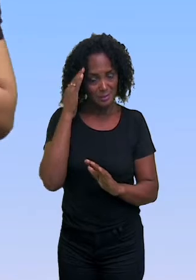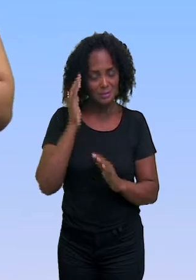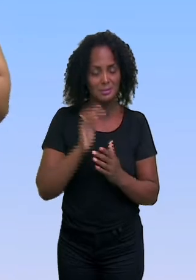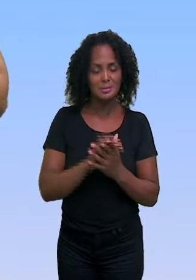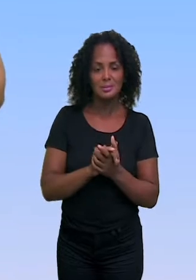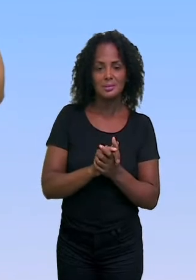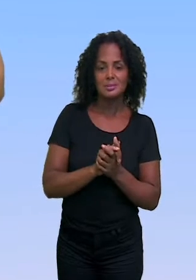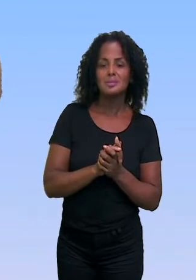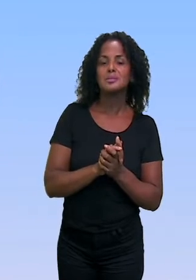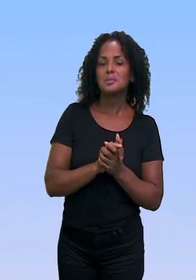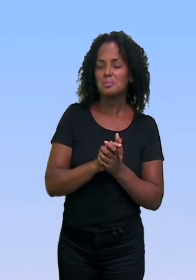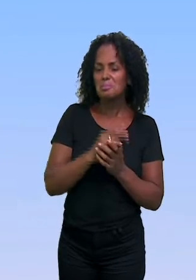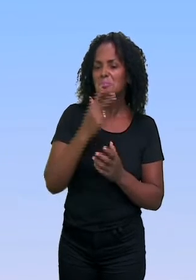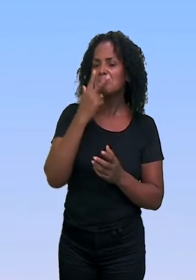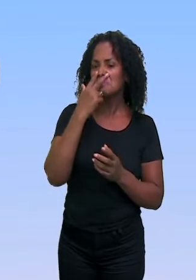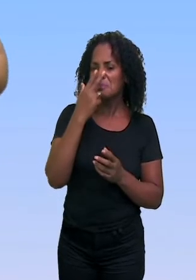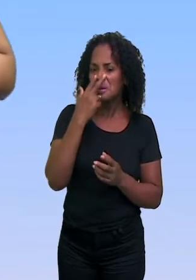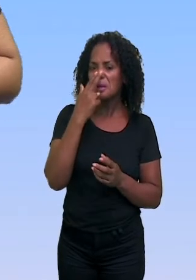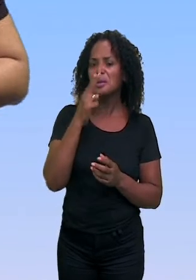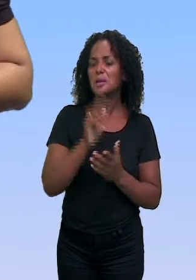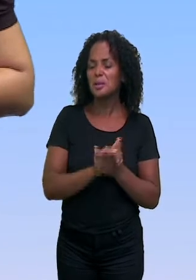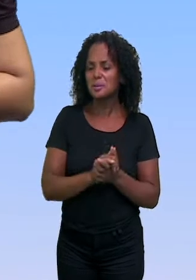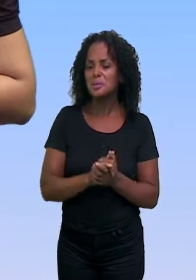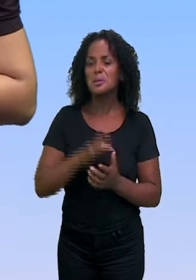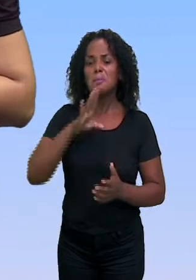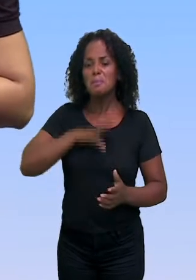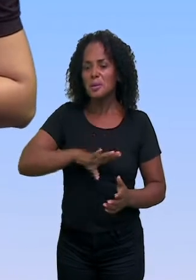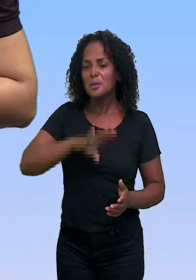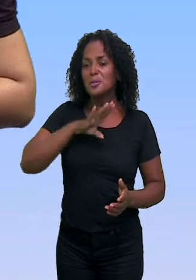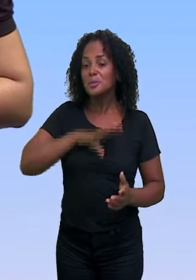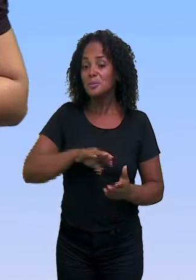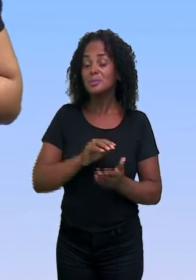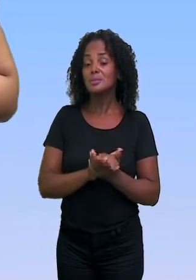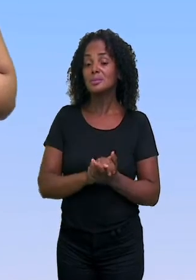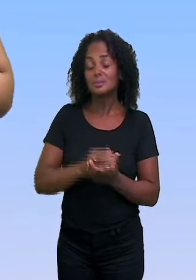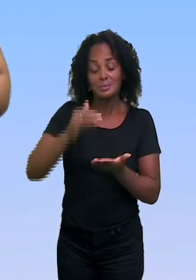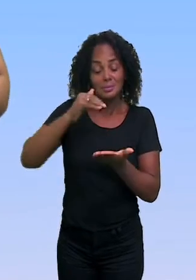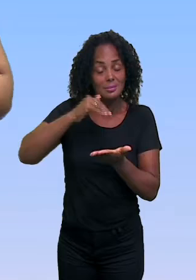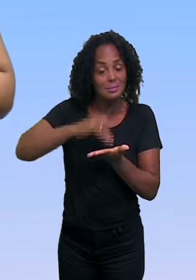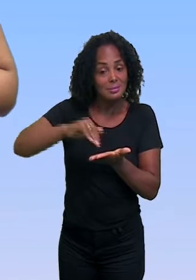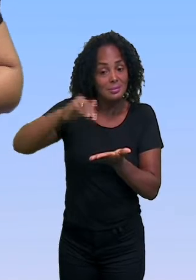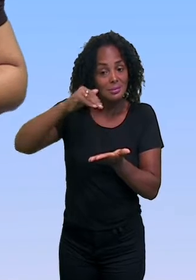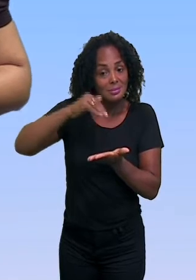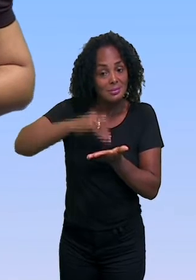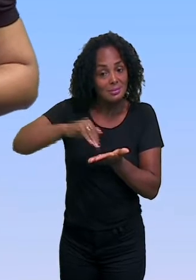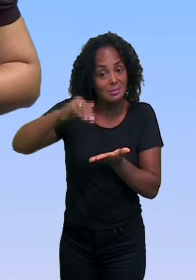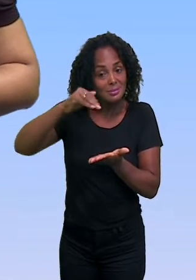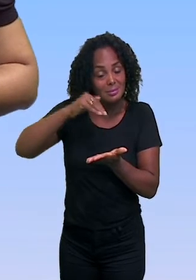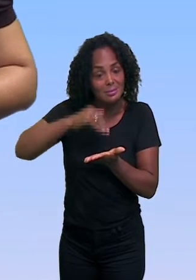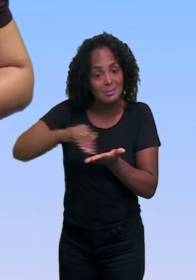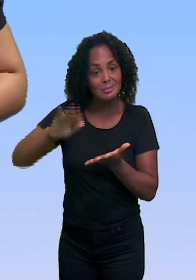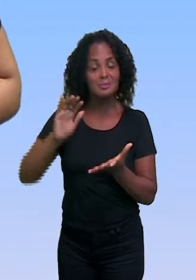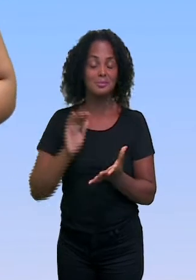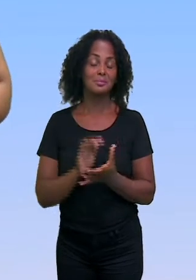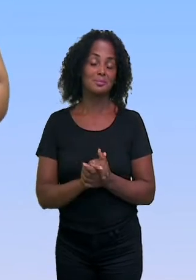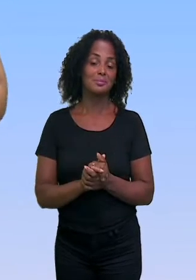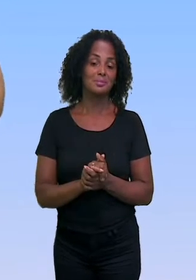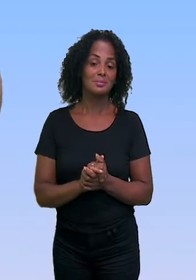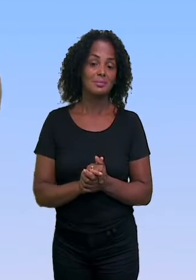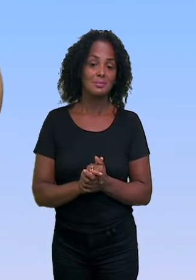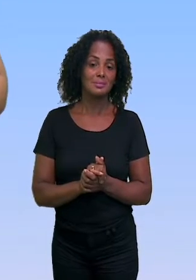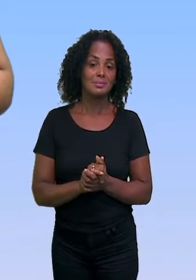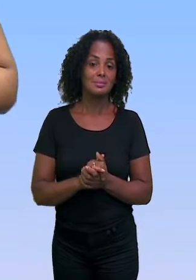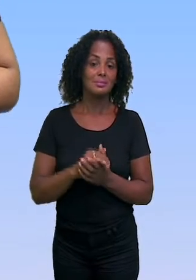muito com a escrita do português né então ficou muito fácil que a secretária secretária e nem Secret